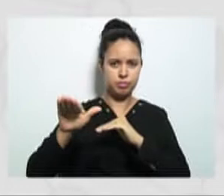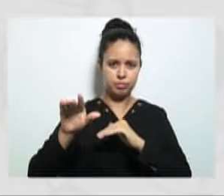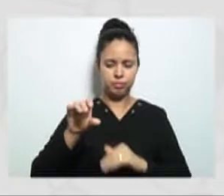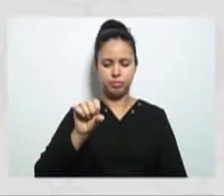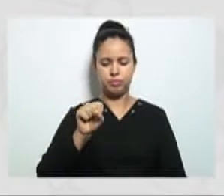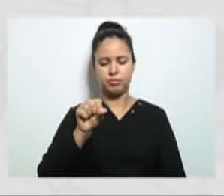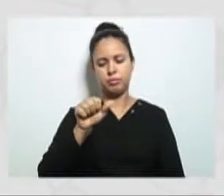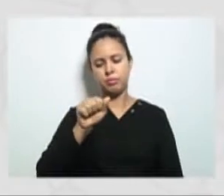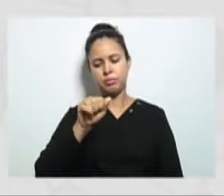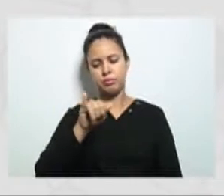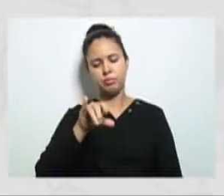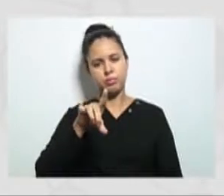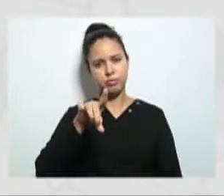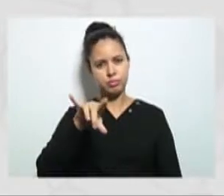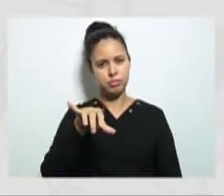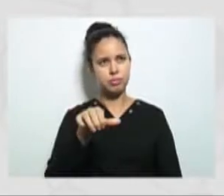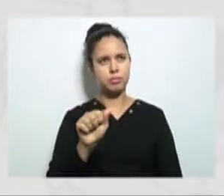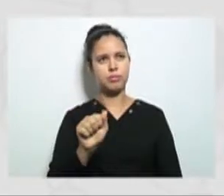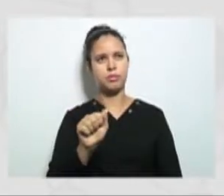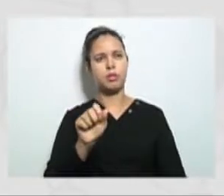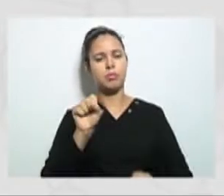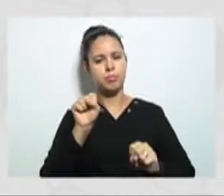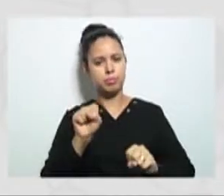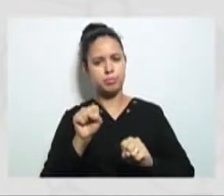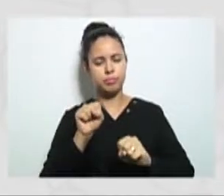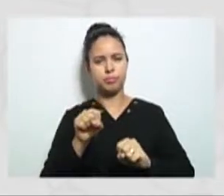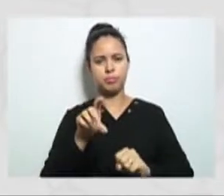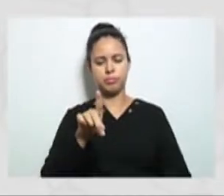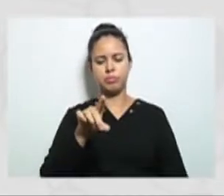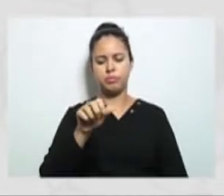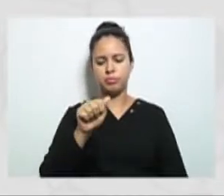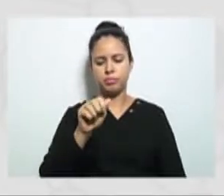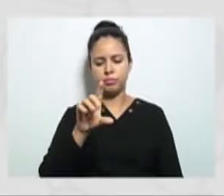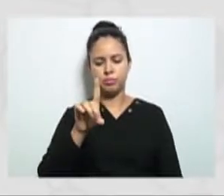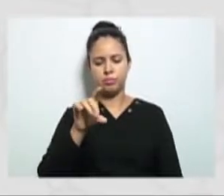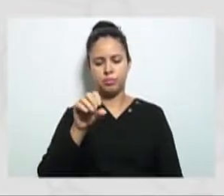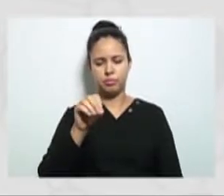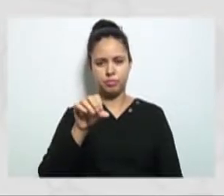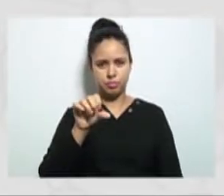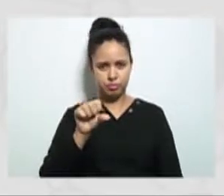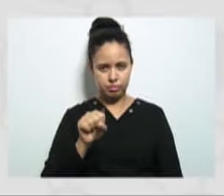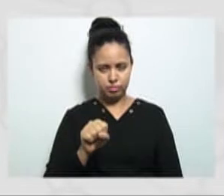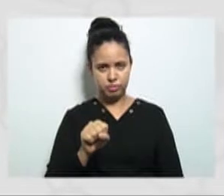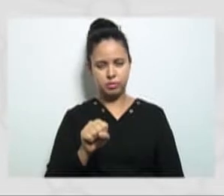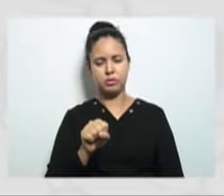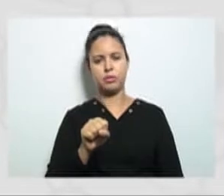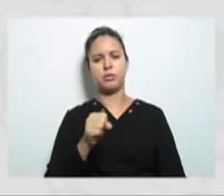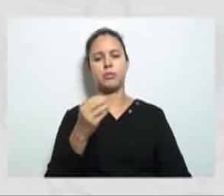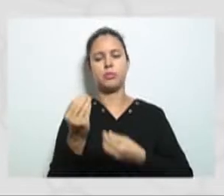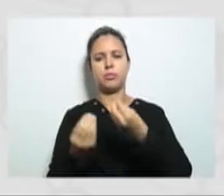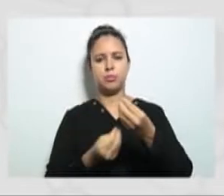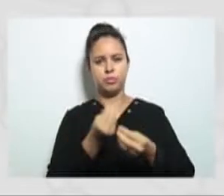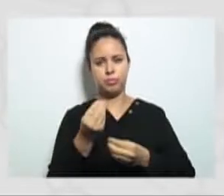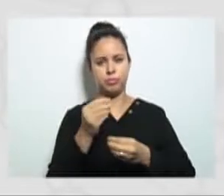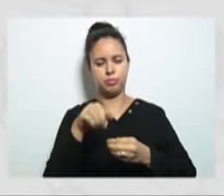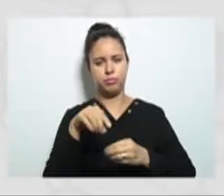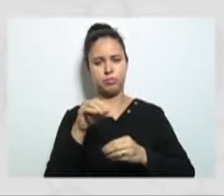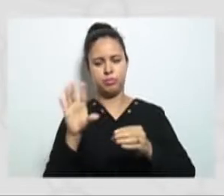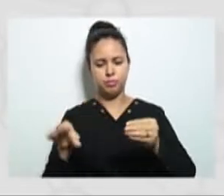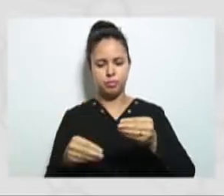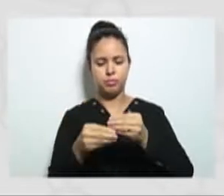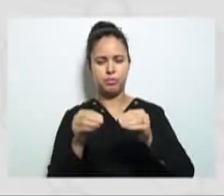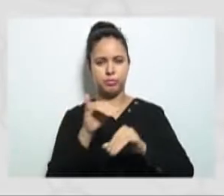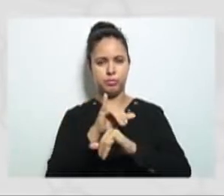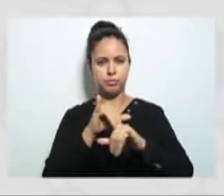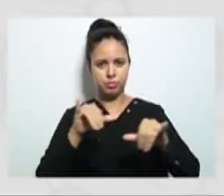Essa saída aqui, gente, ó, pode ser um dado, mas geralmente ela vem através de informação, tá? A